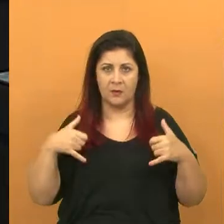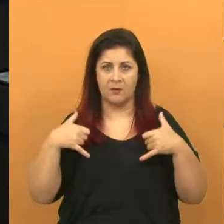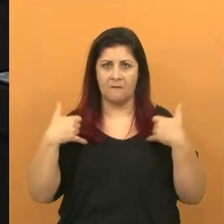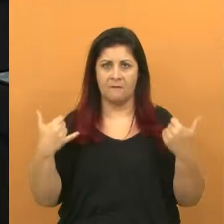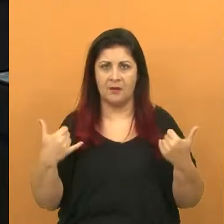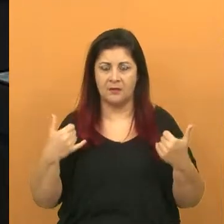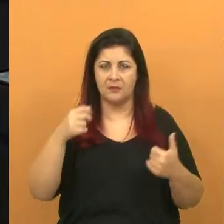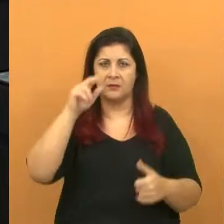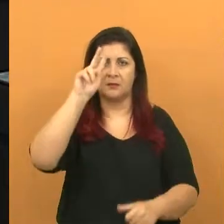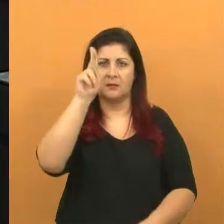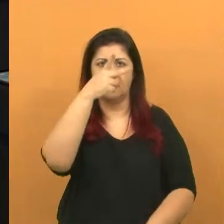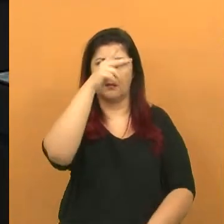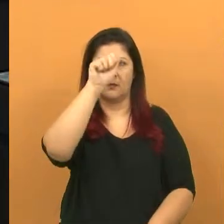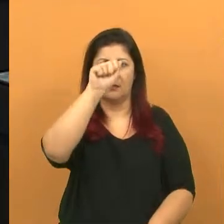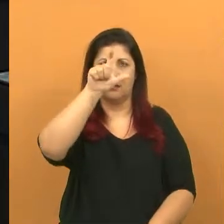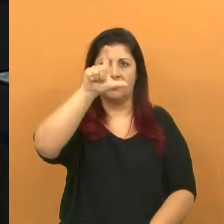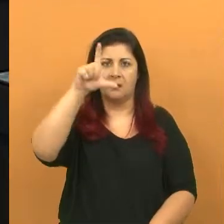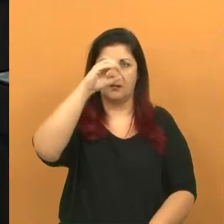Halloween, tá?